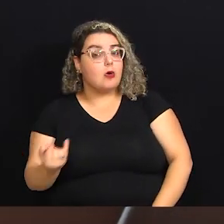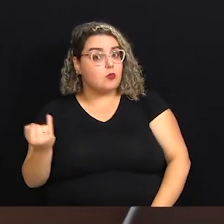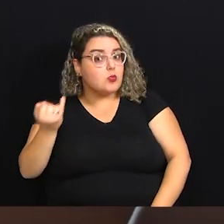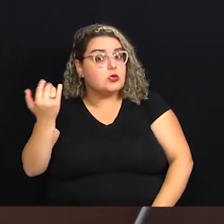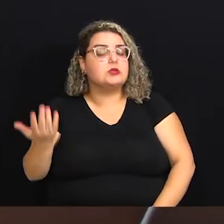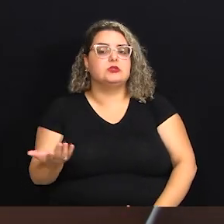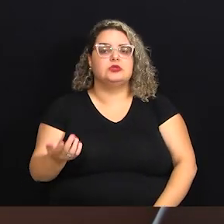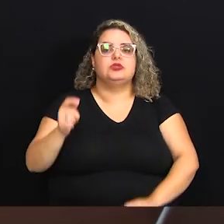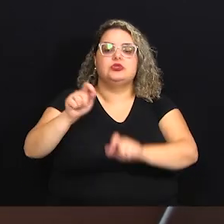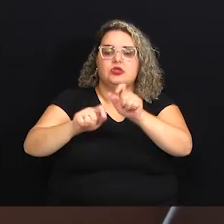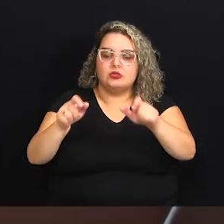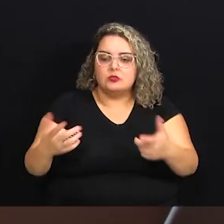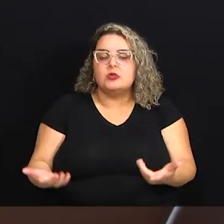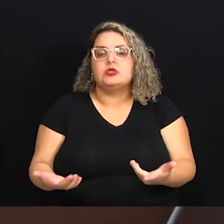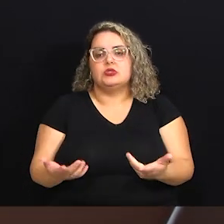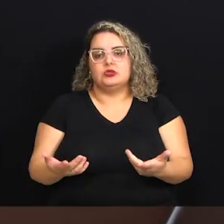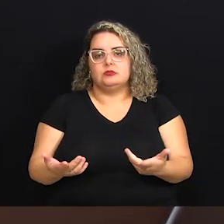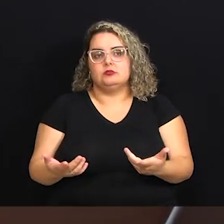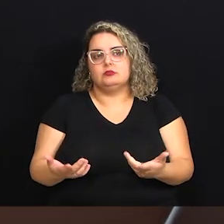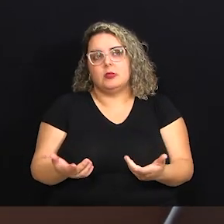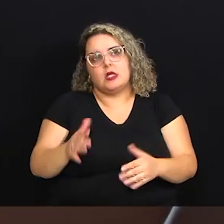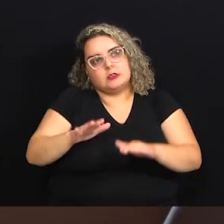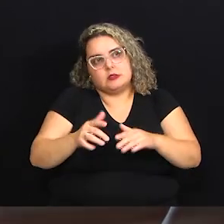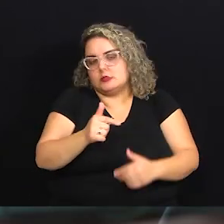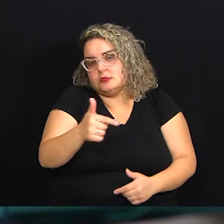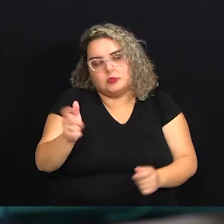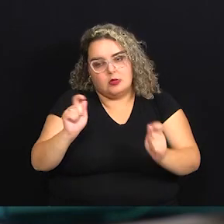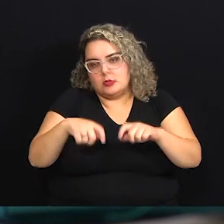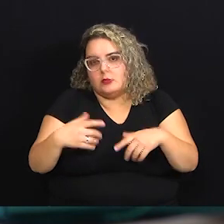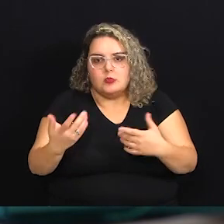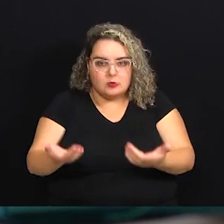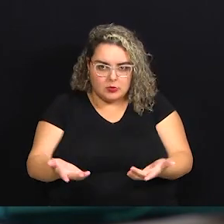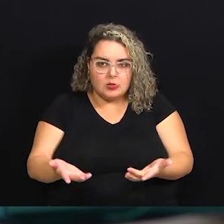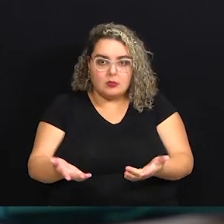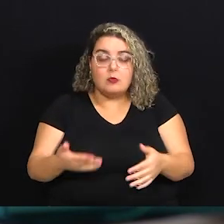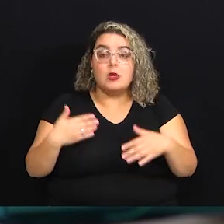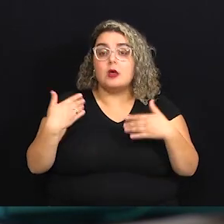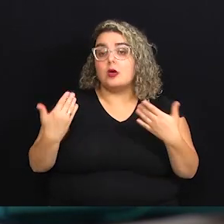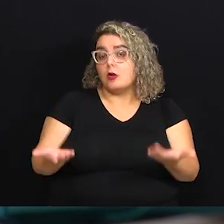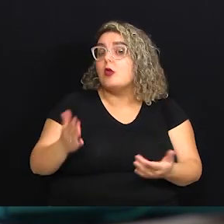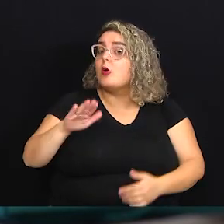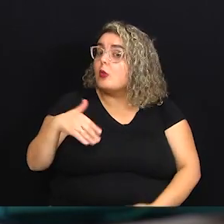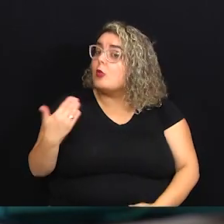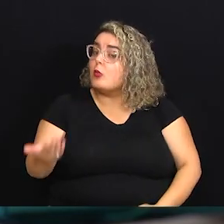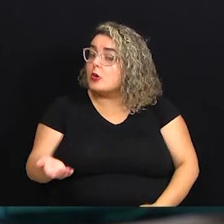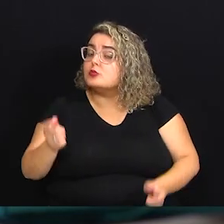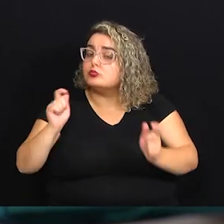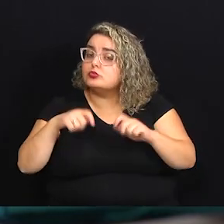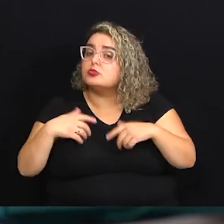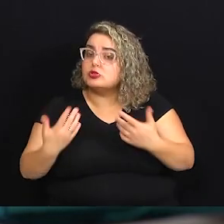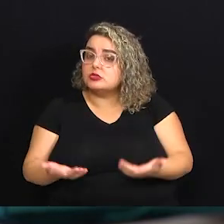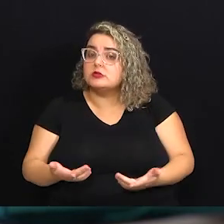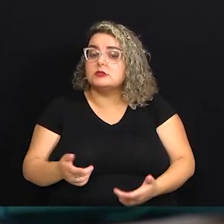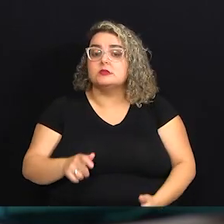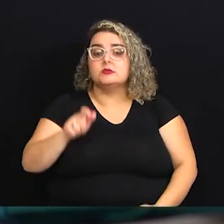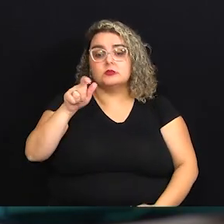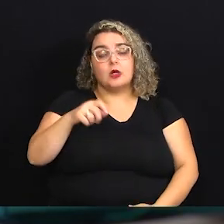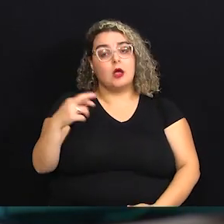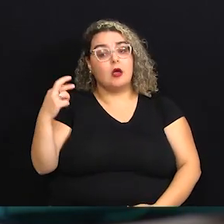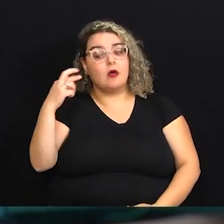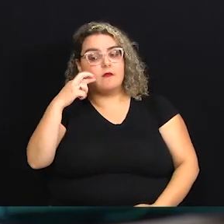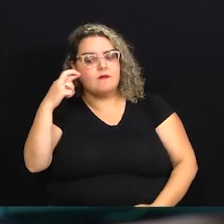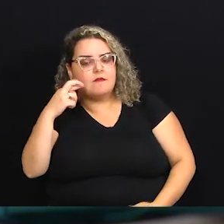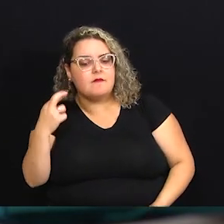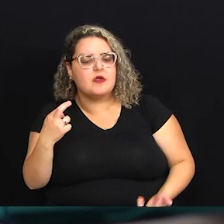sempre importante que a pessoa, né, nem todo mundo vai ter essa possibilidade, mas quando possível, que